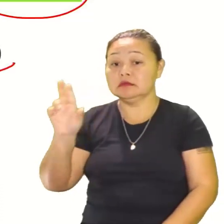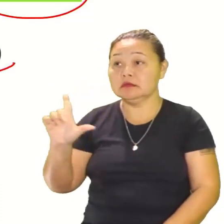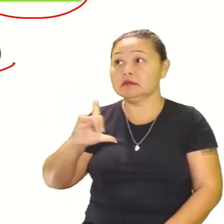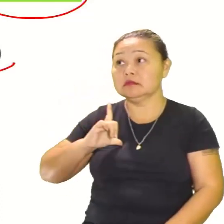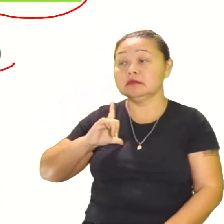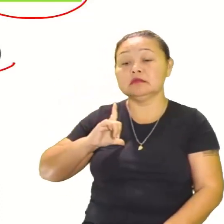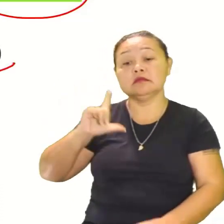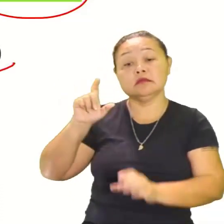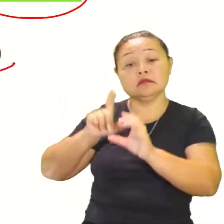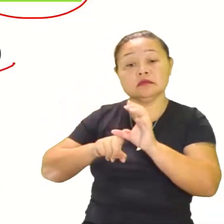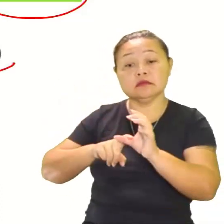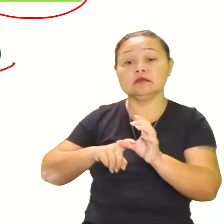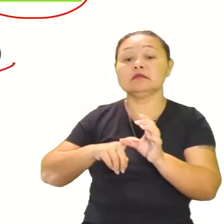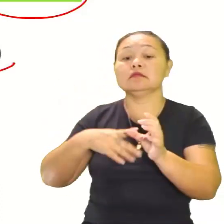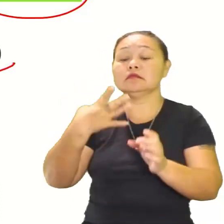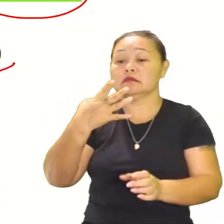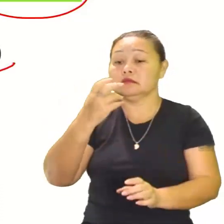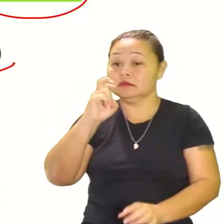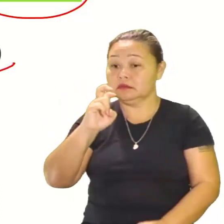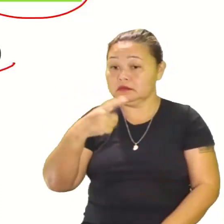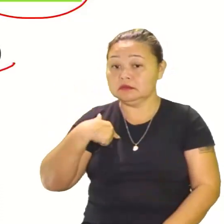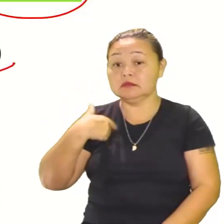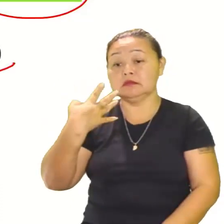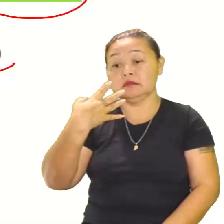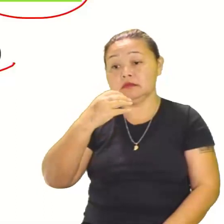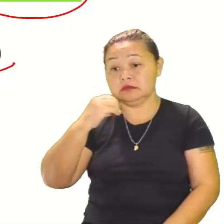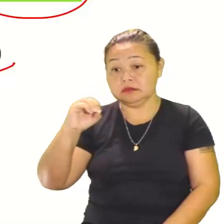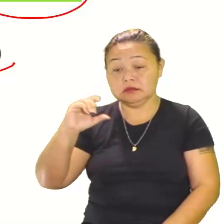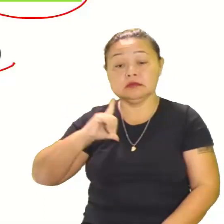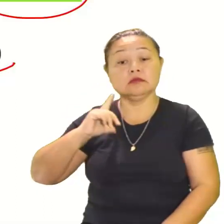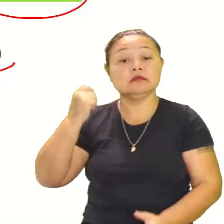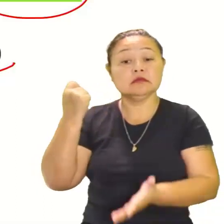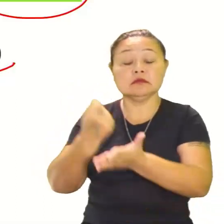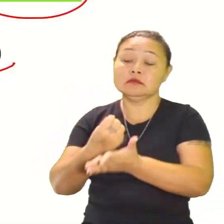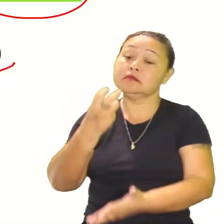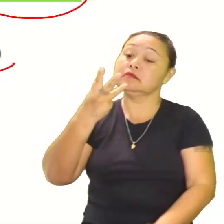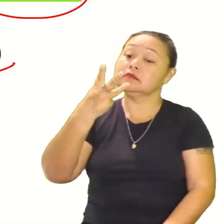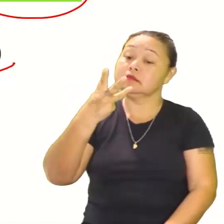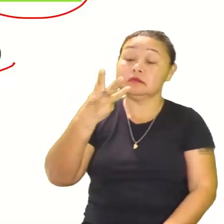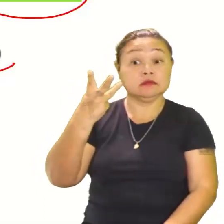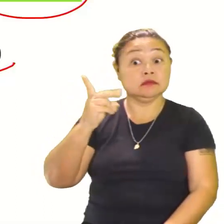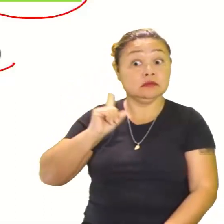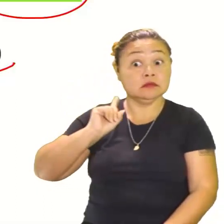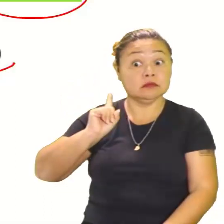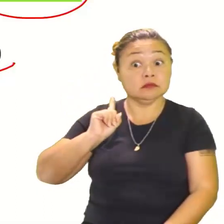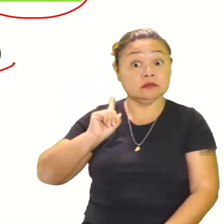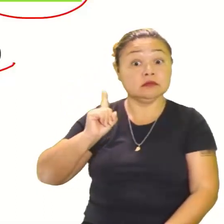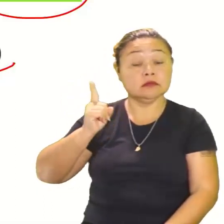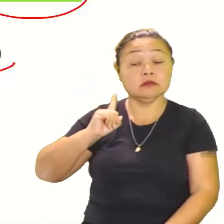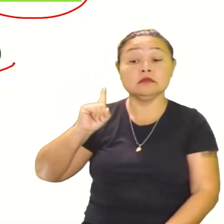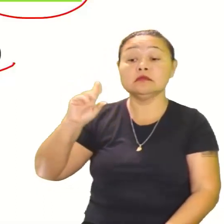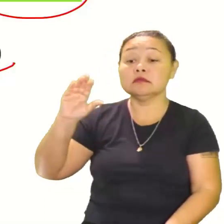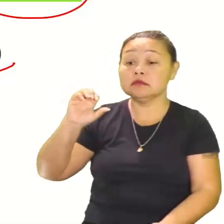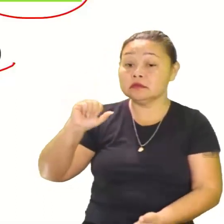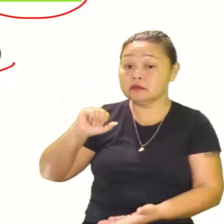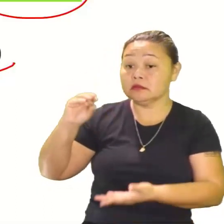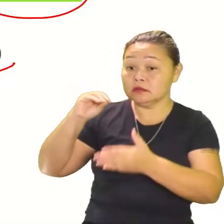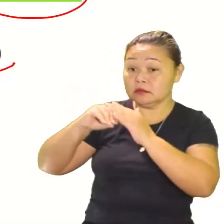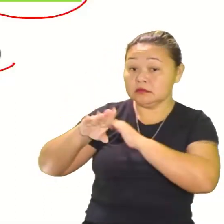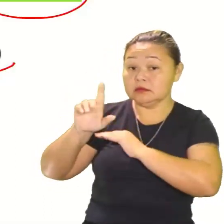caso, é como se eu devesse 45 e tivesse 400 para pagar, né? Isso. Fiquei devendo, não fiquei devendo, fiquei com um saldo